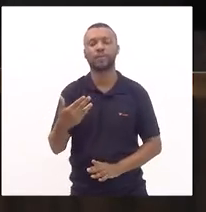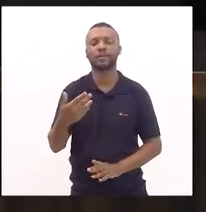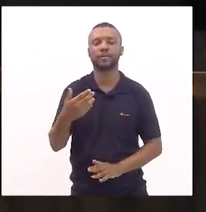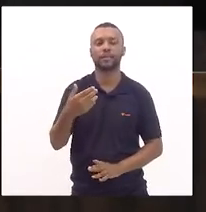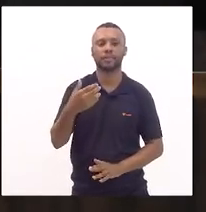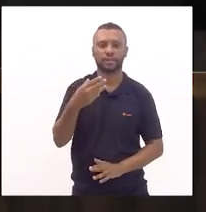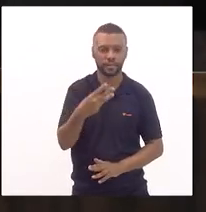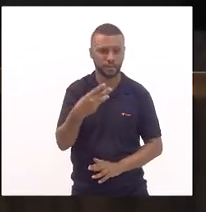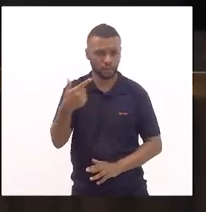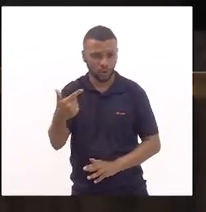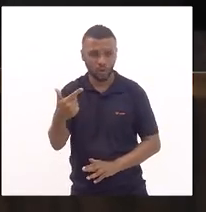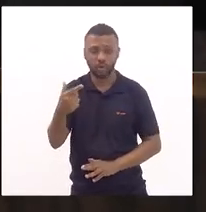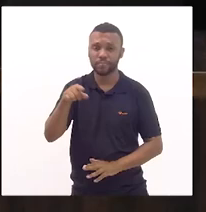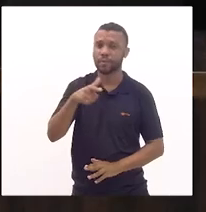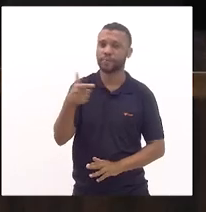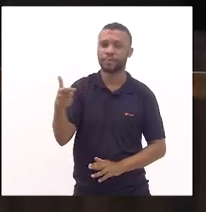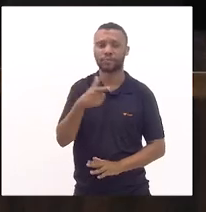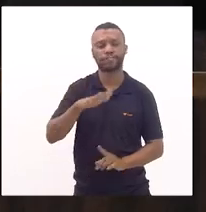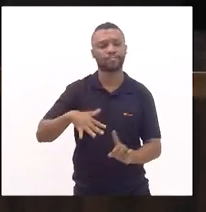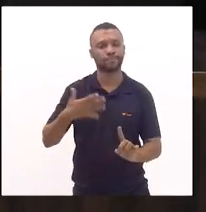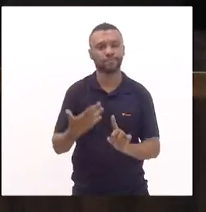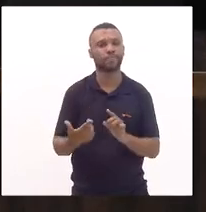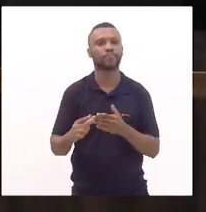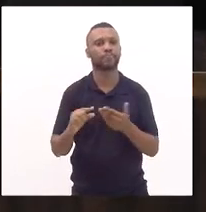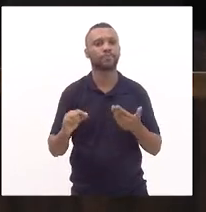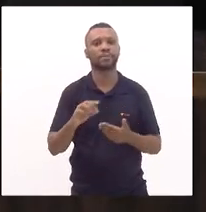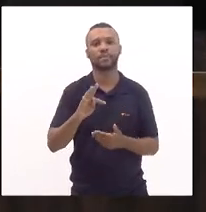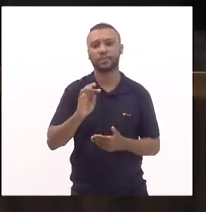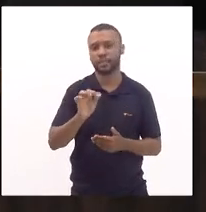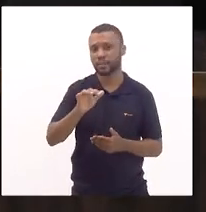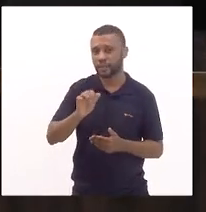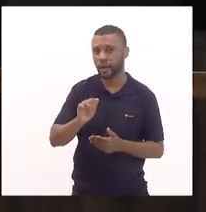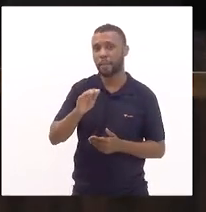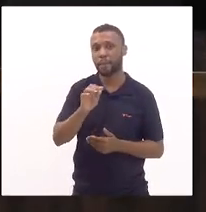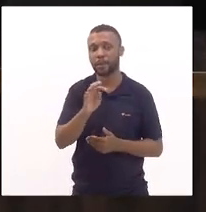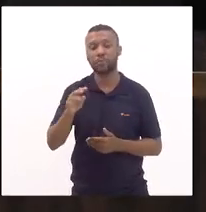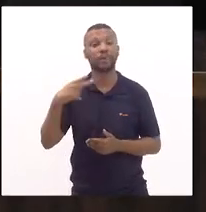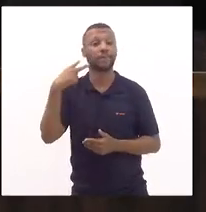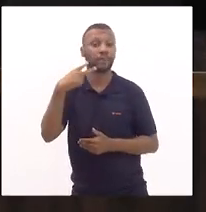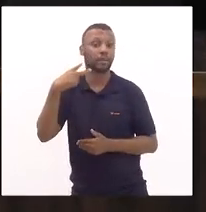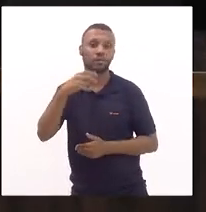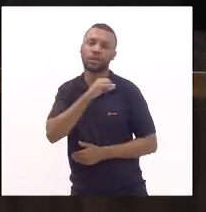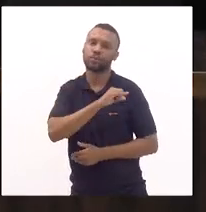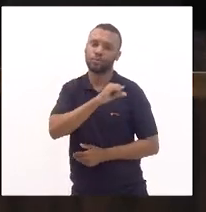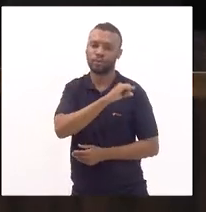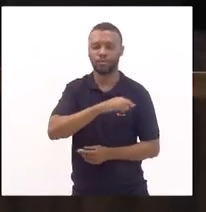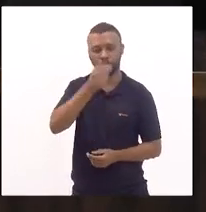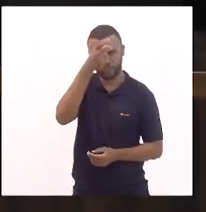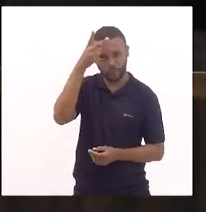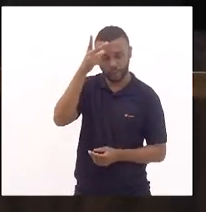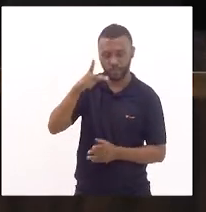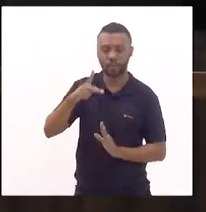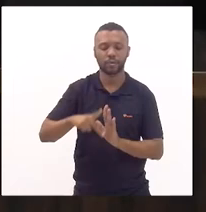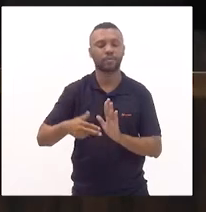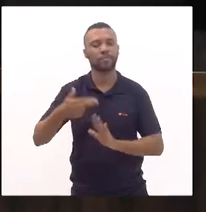1232-22, concede o prêmio Dandara à senhora Tânia Bastos, vereadora do município do Ribe. Projeto de resolução